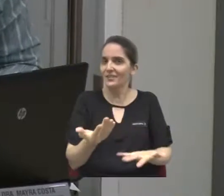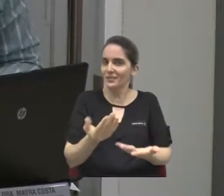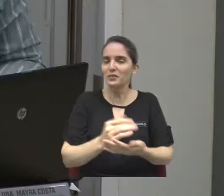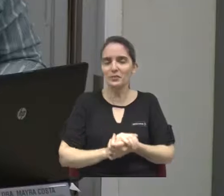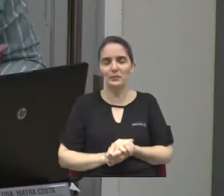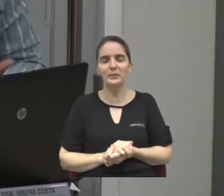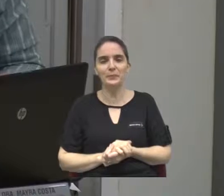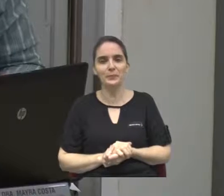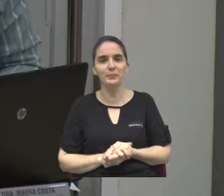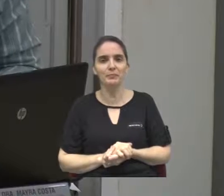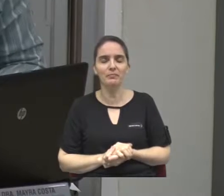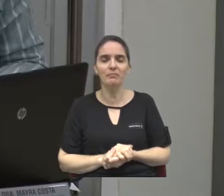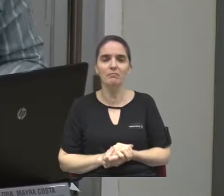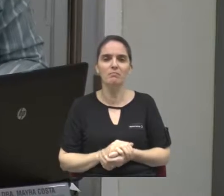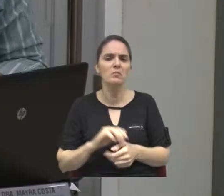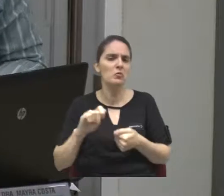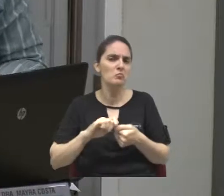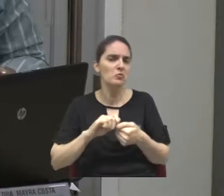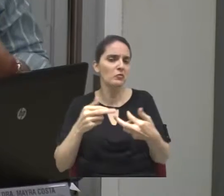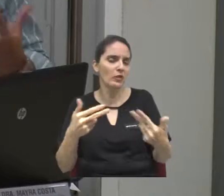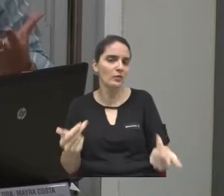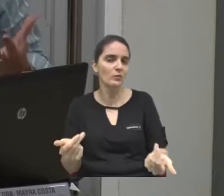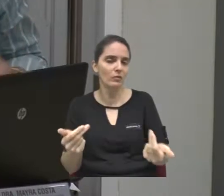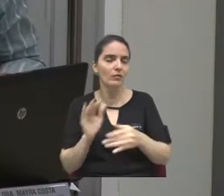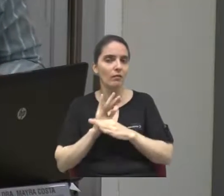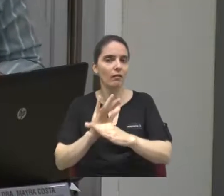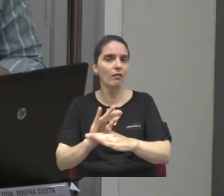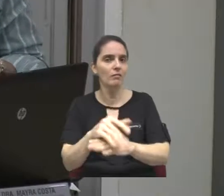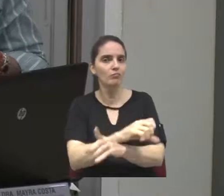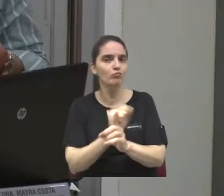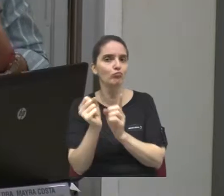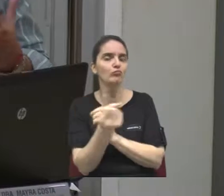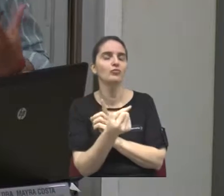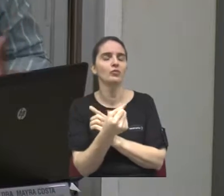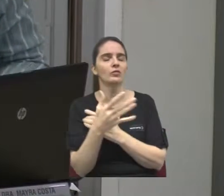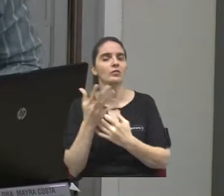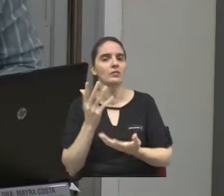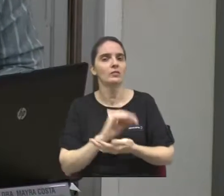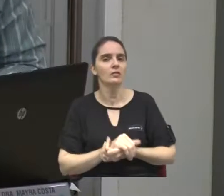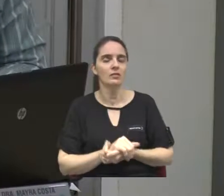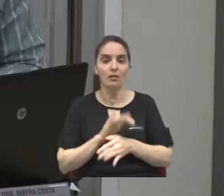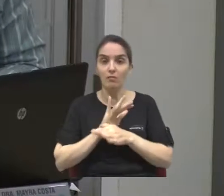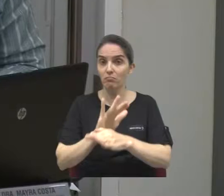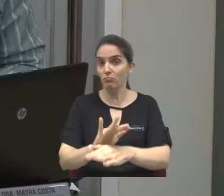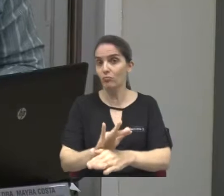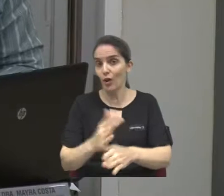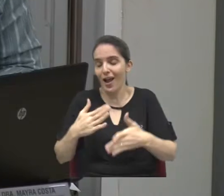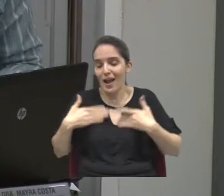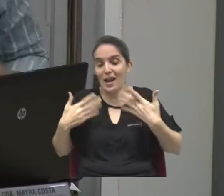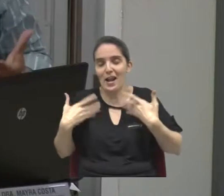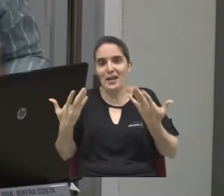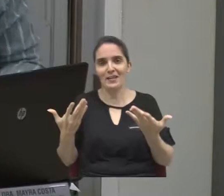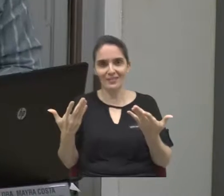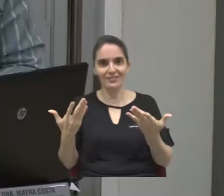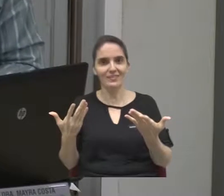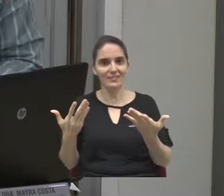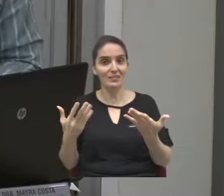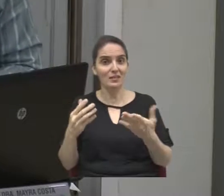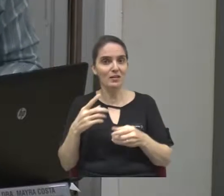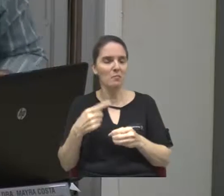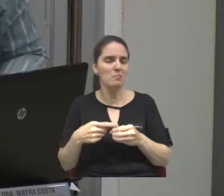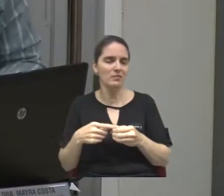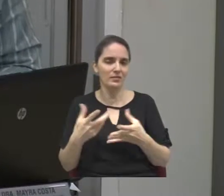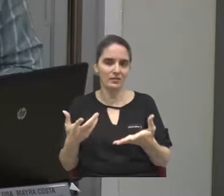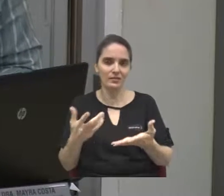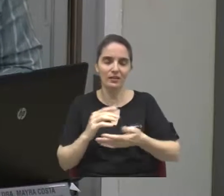faz alguma coisa que nos traz, né, algum benefício, quando traz uma alegria para a nossa cidade. É a